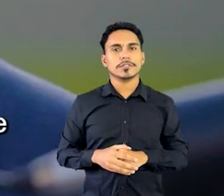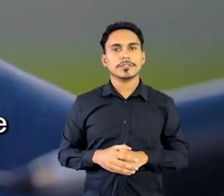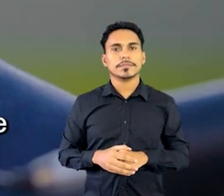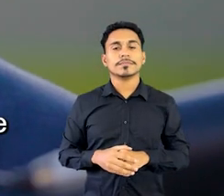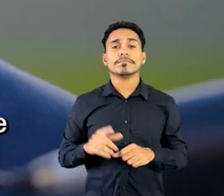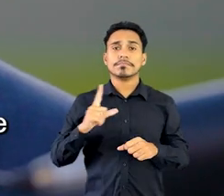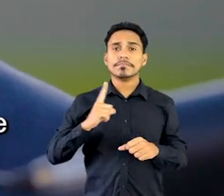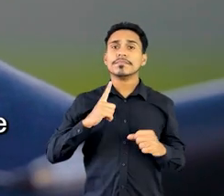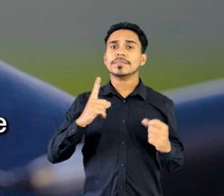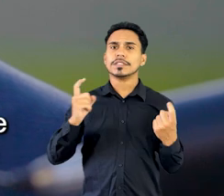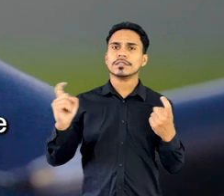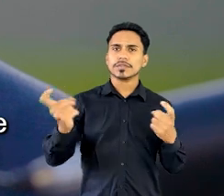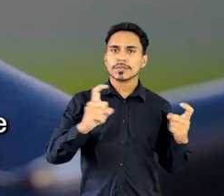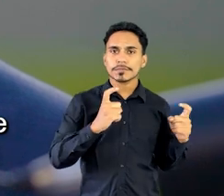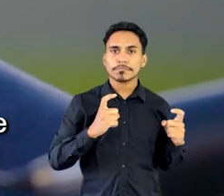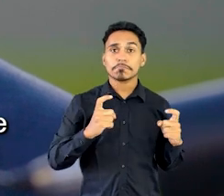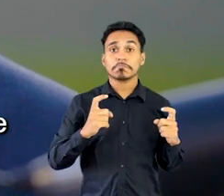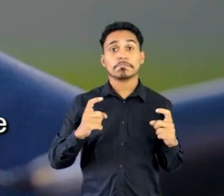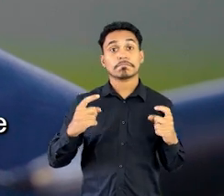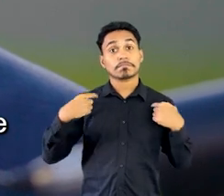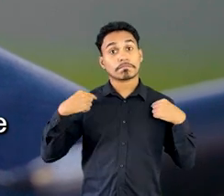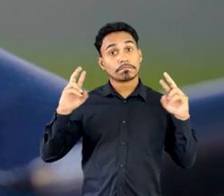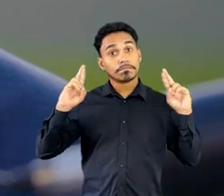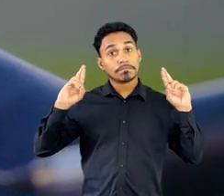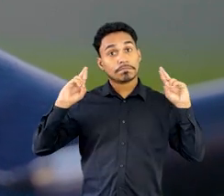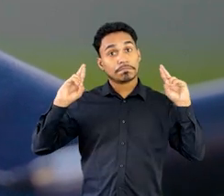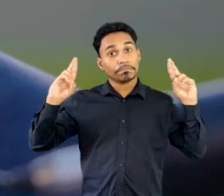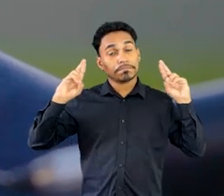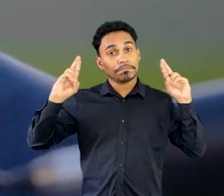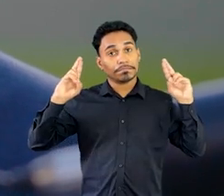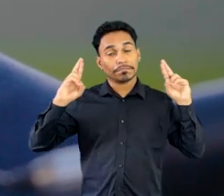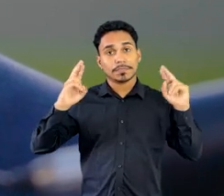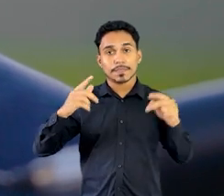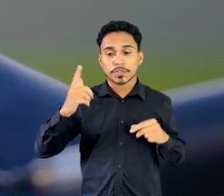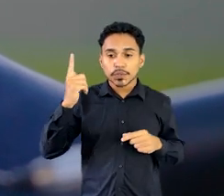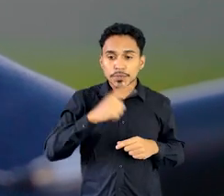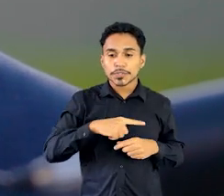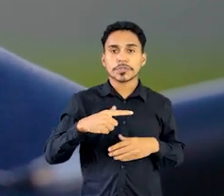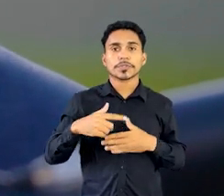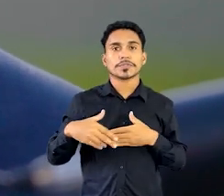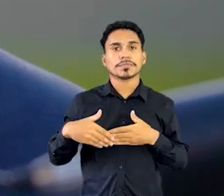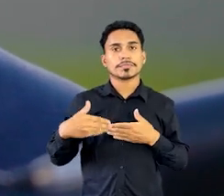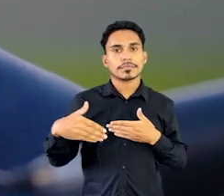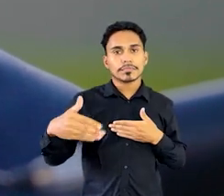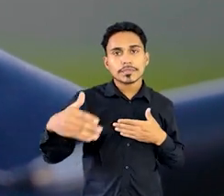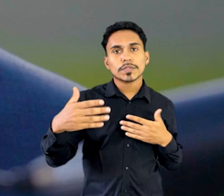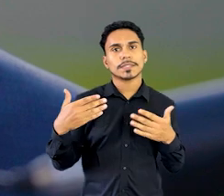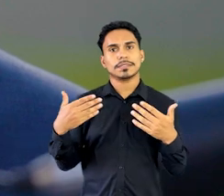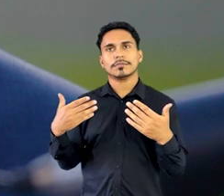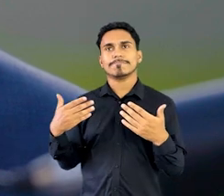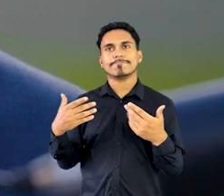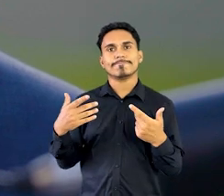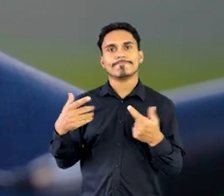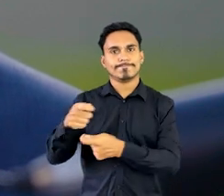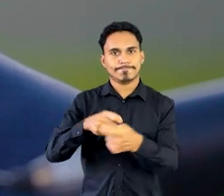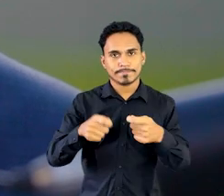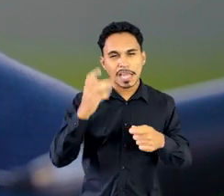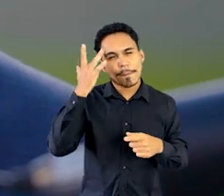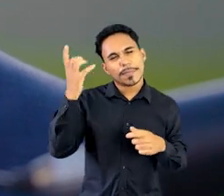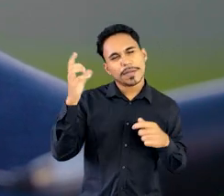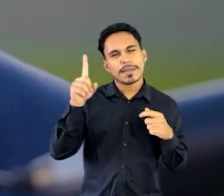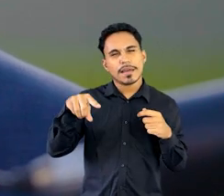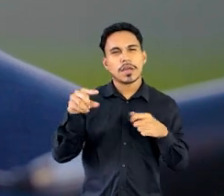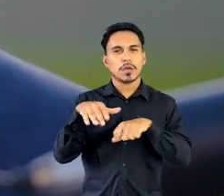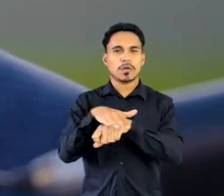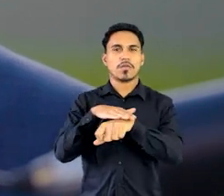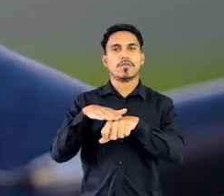nacional onde traz os dirigentes para fazer essa discussão mas creio que a gente já pode trazer algumas alguns elementos aqui para poder conversar eu